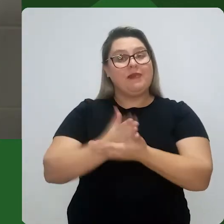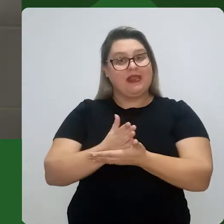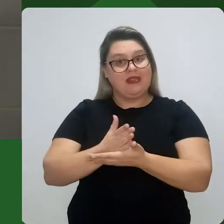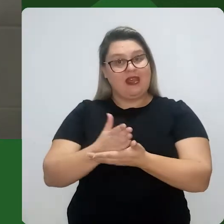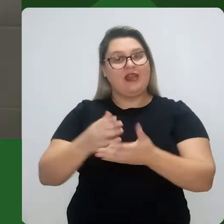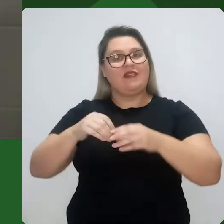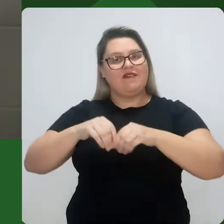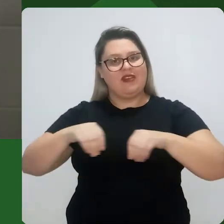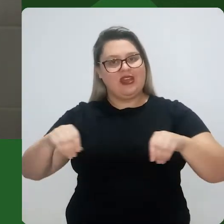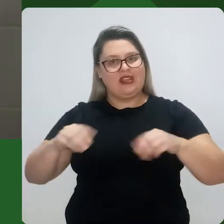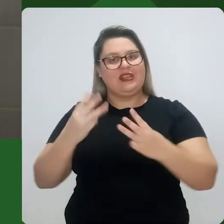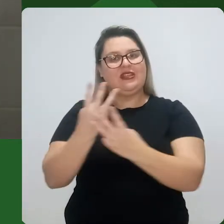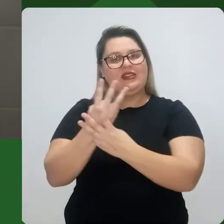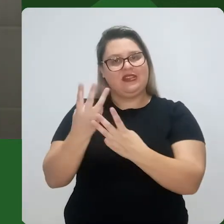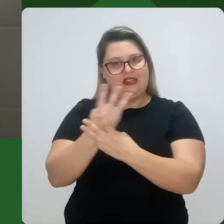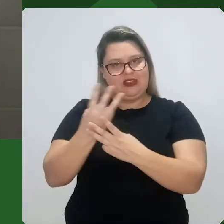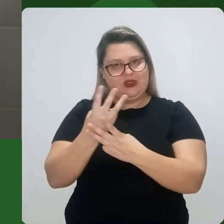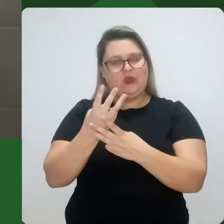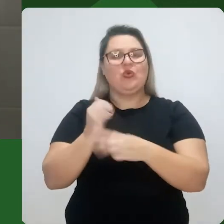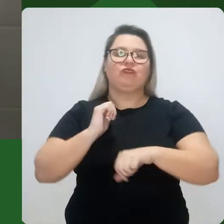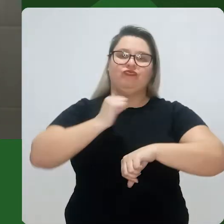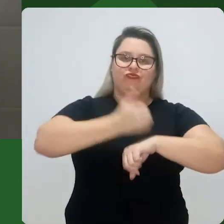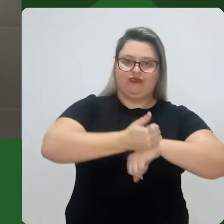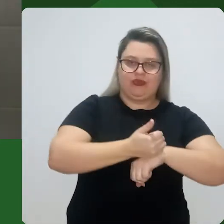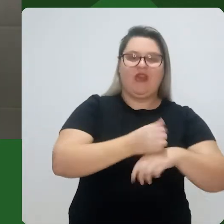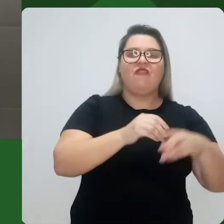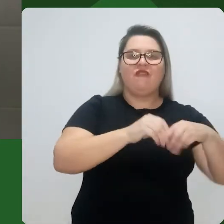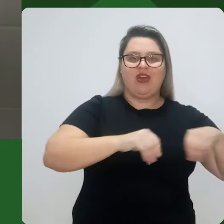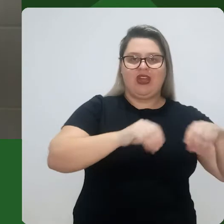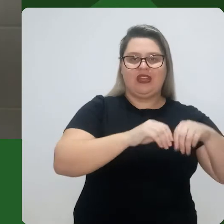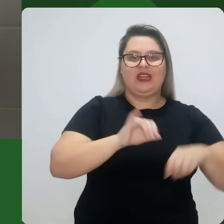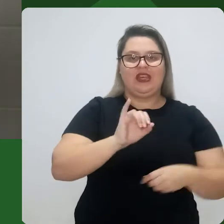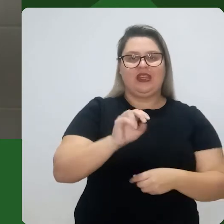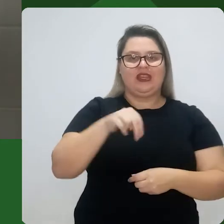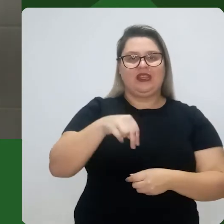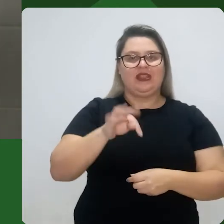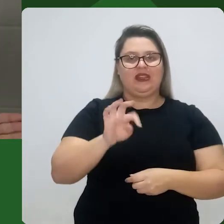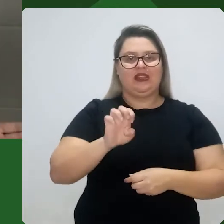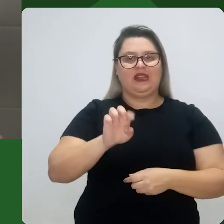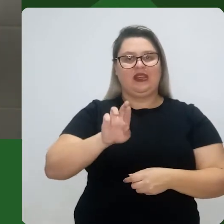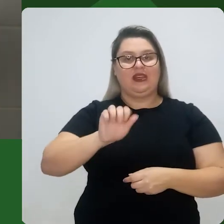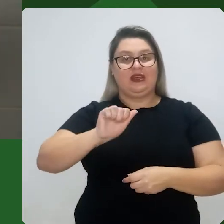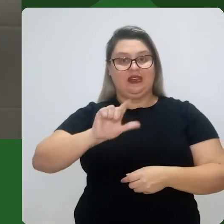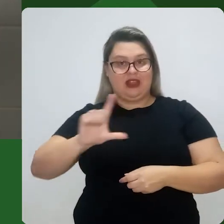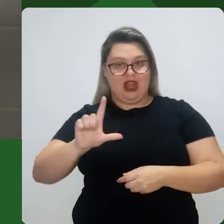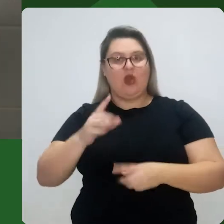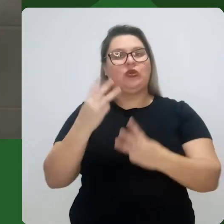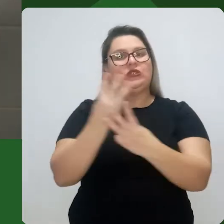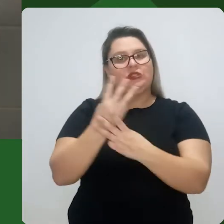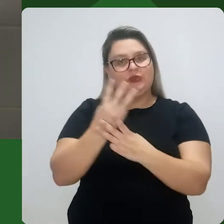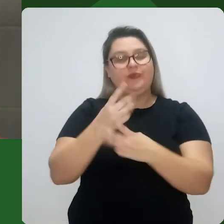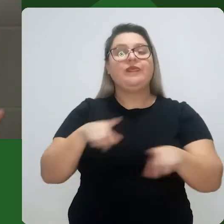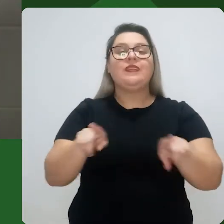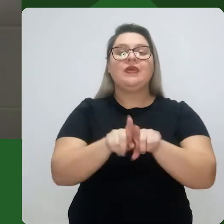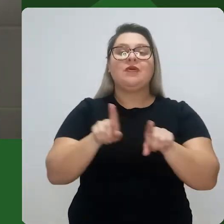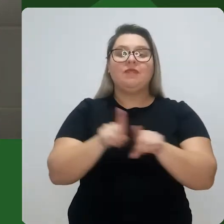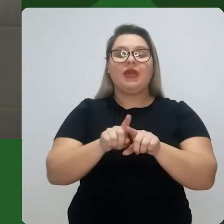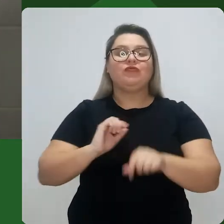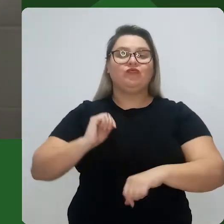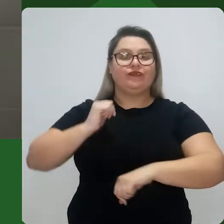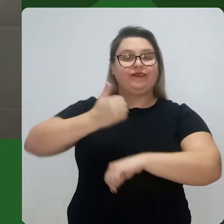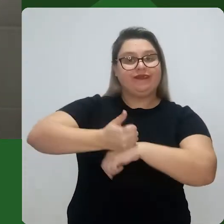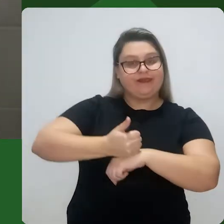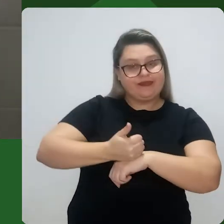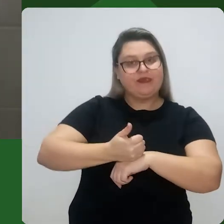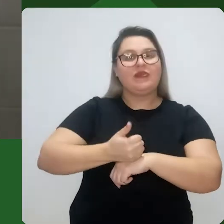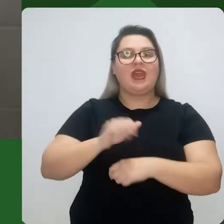metade da farinha de trigo por farinha de trigo integral. Foi substituído o